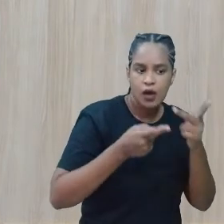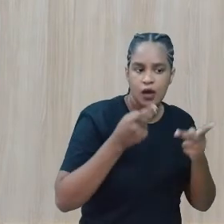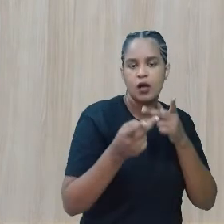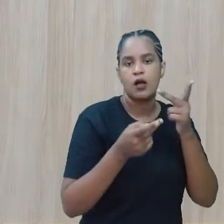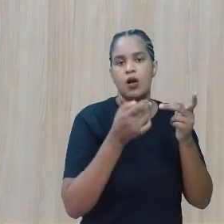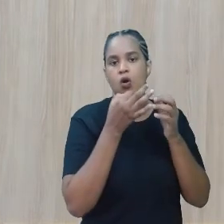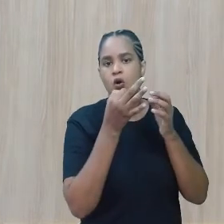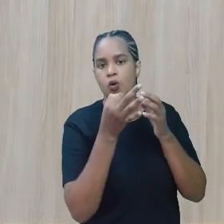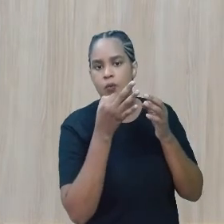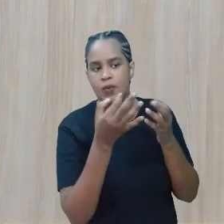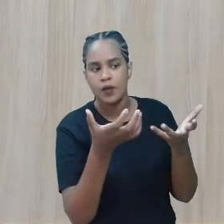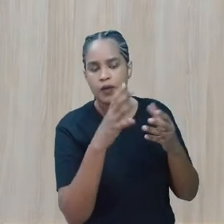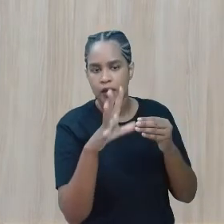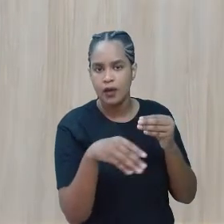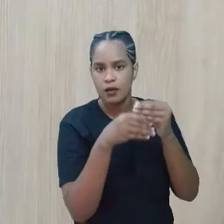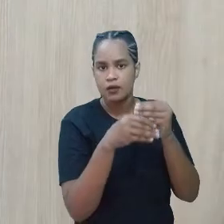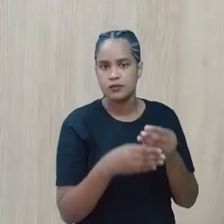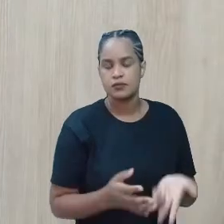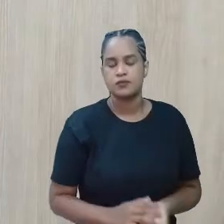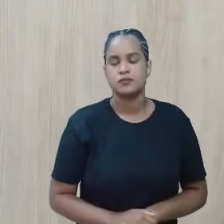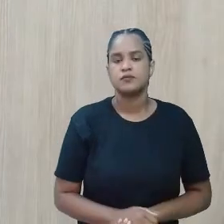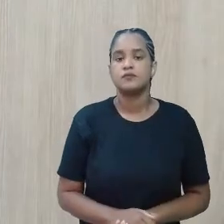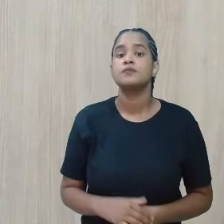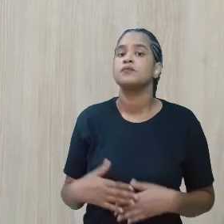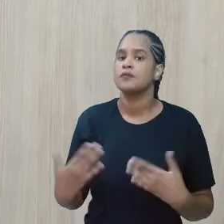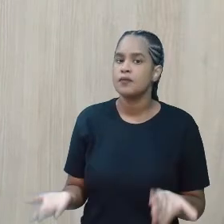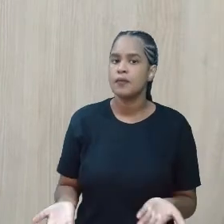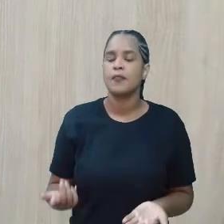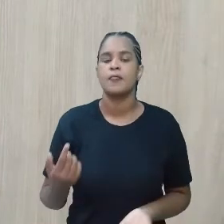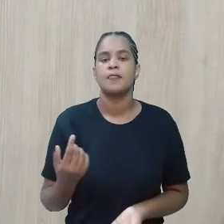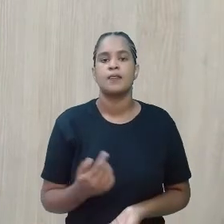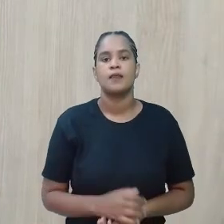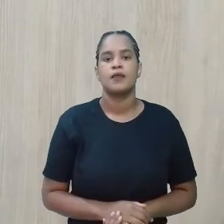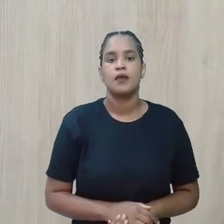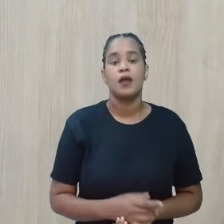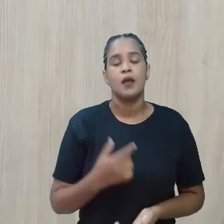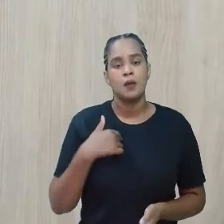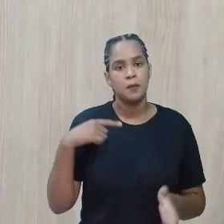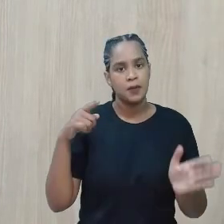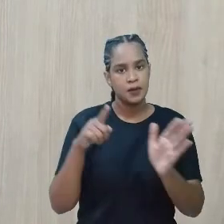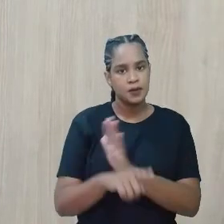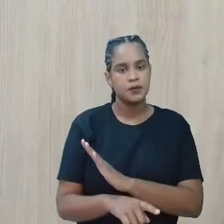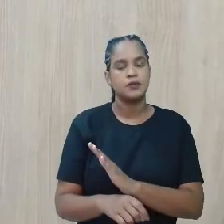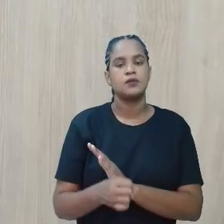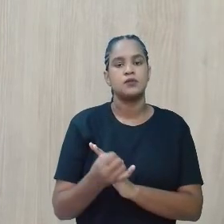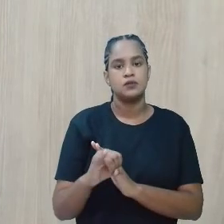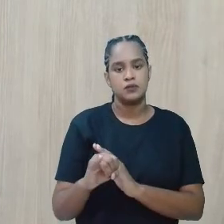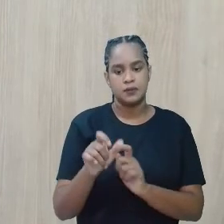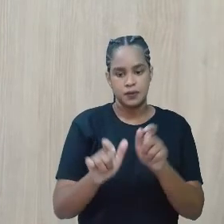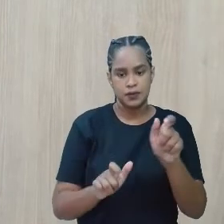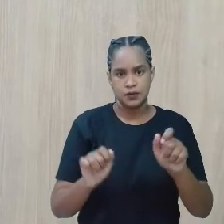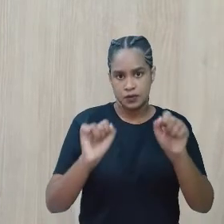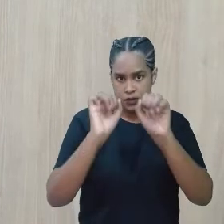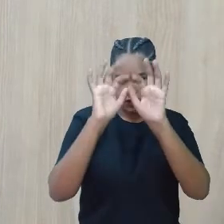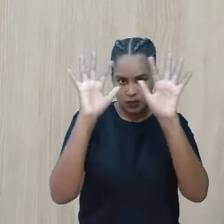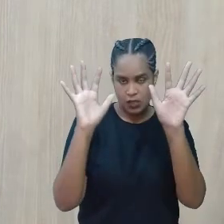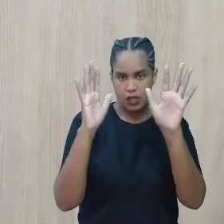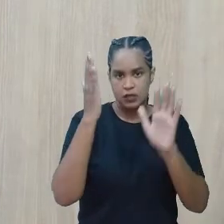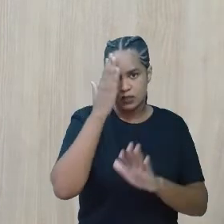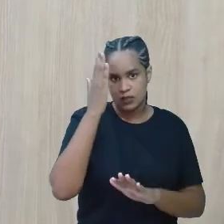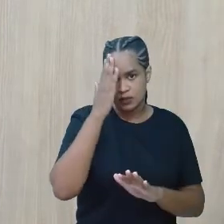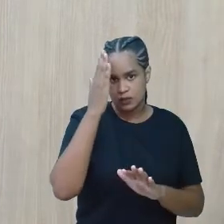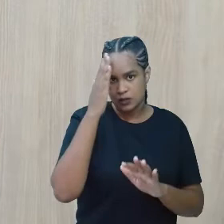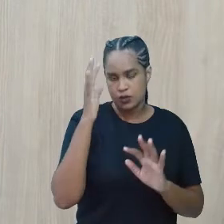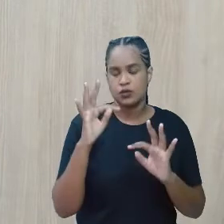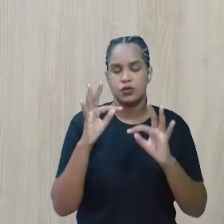alguma coisa para acrescentar na aula. Bom, né, eu havia perguntado se o pessoal havia entendido as diferenças e todo mundo